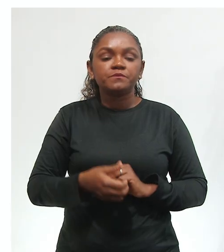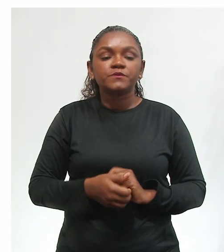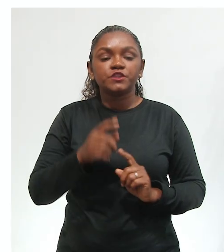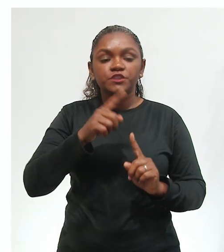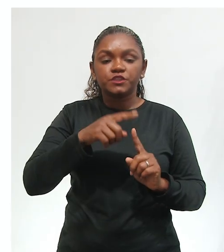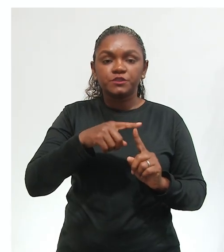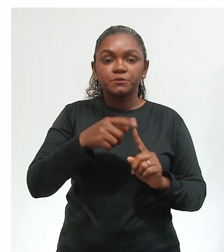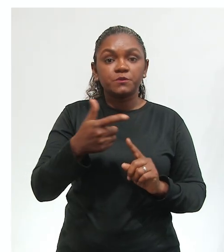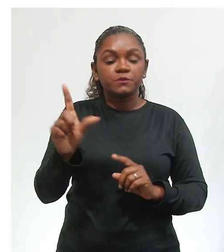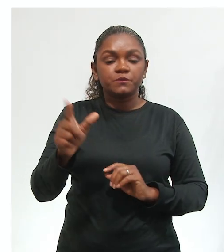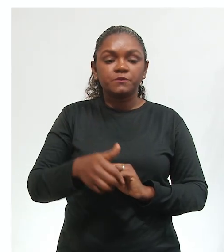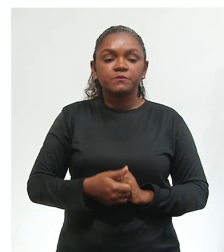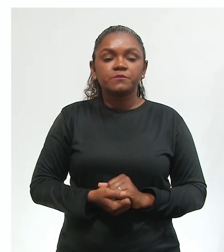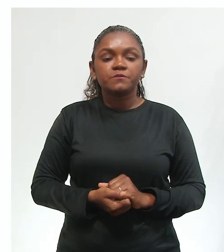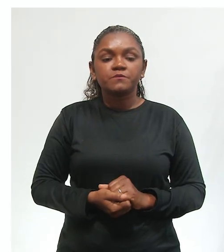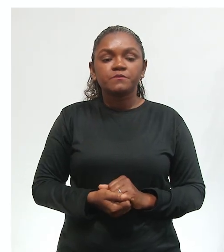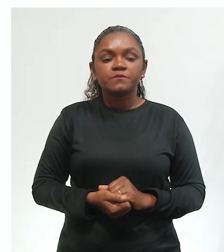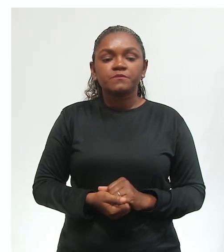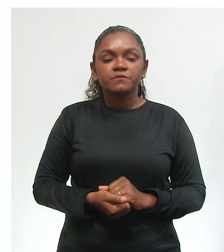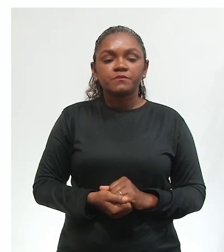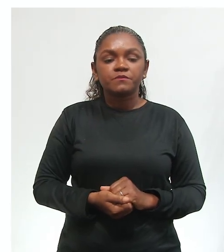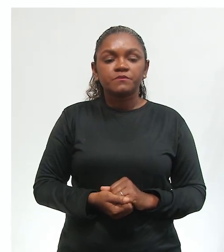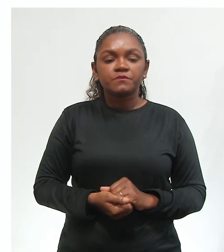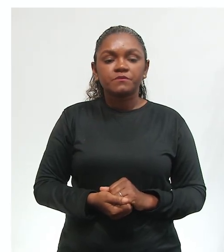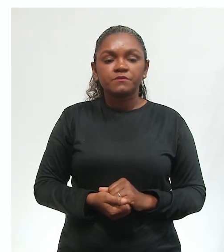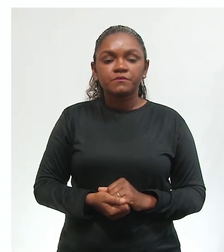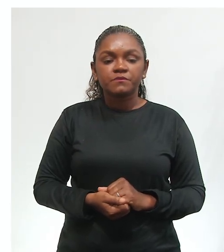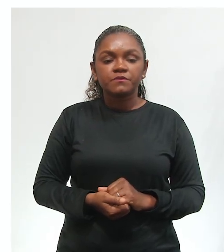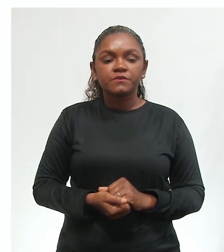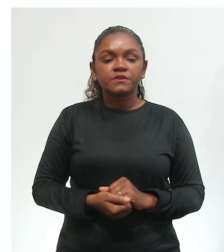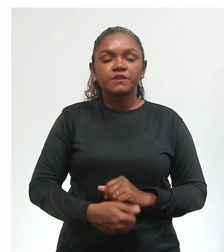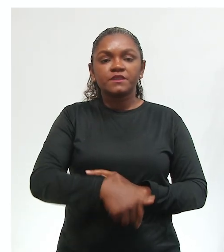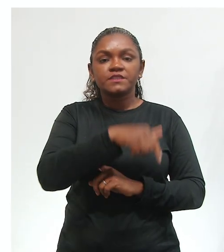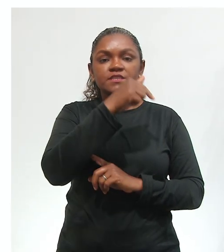7 vezes 100